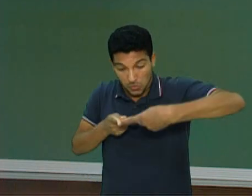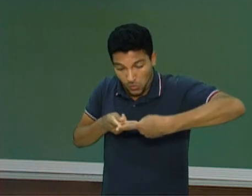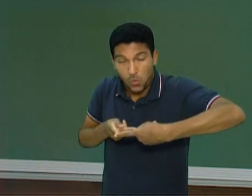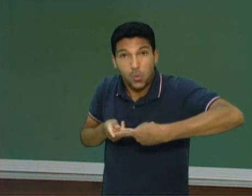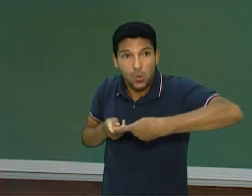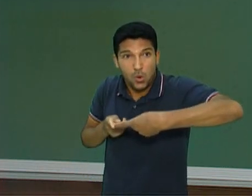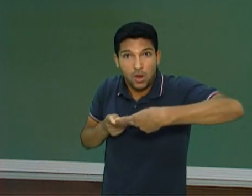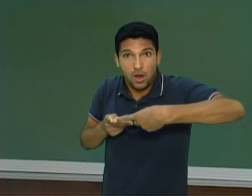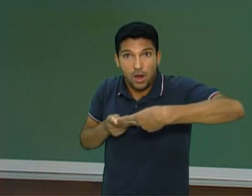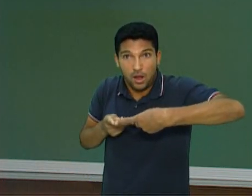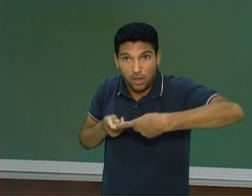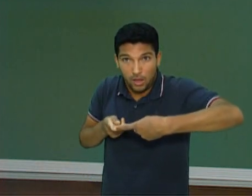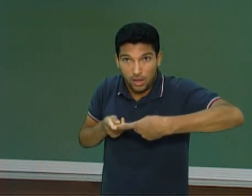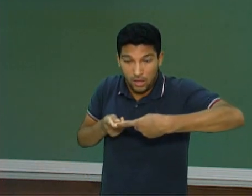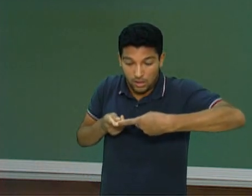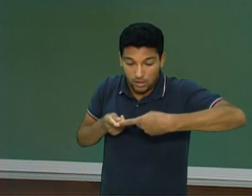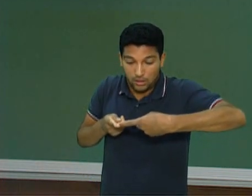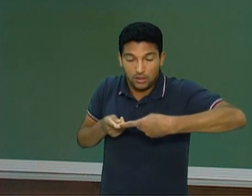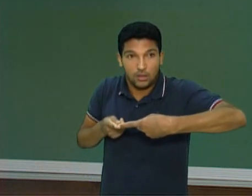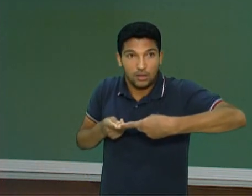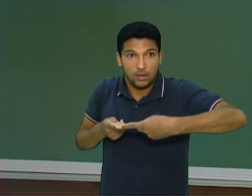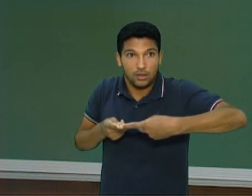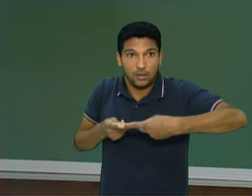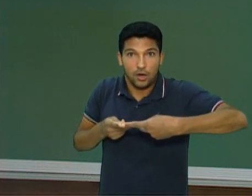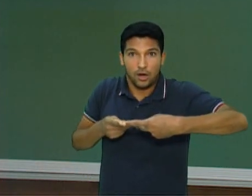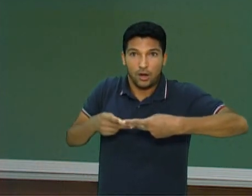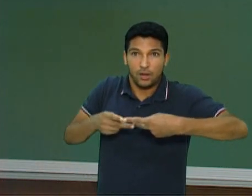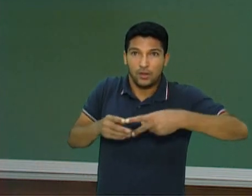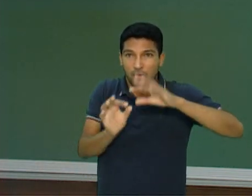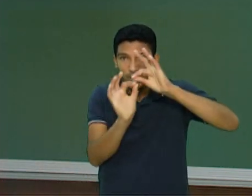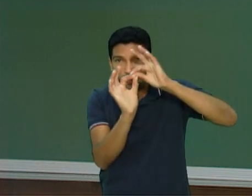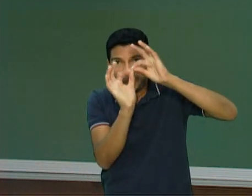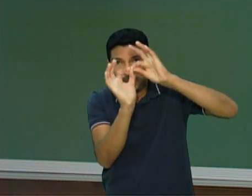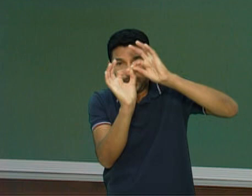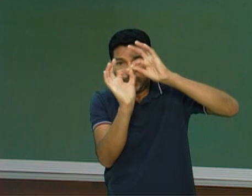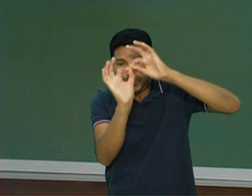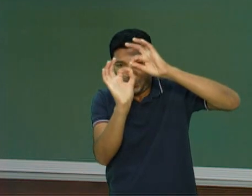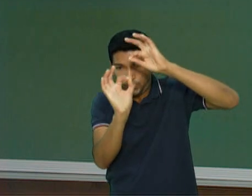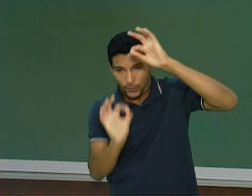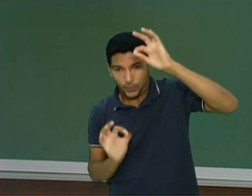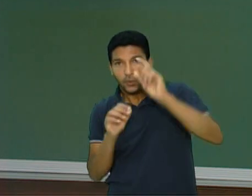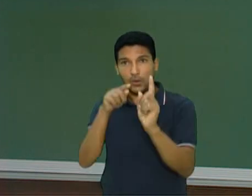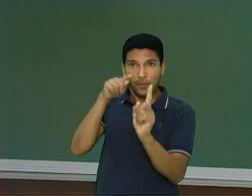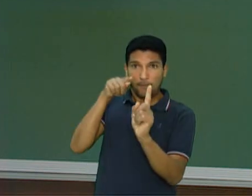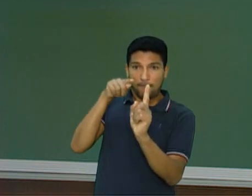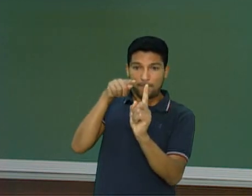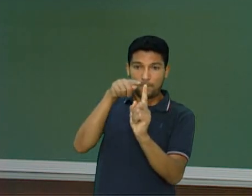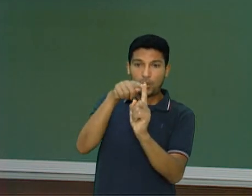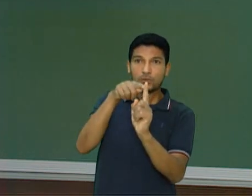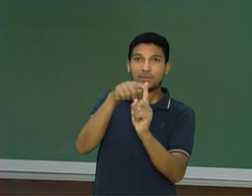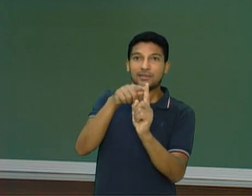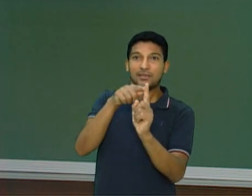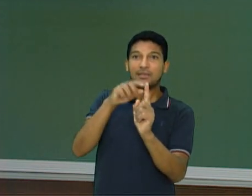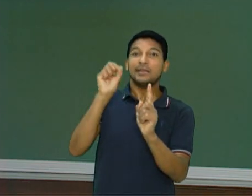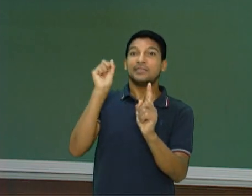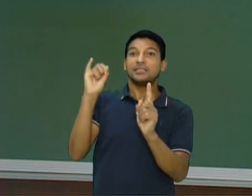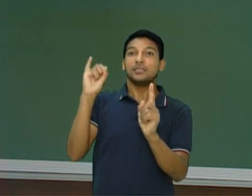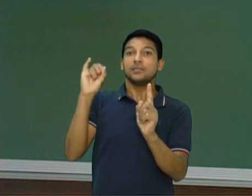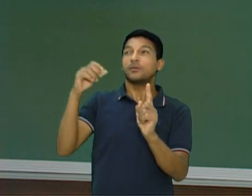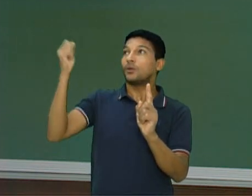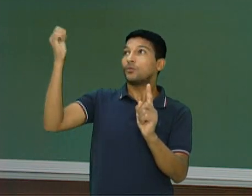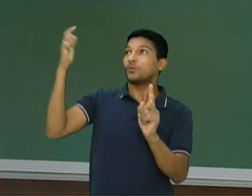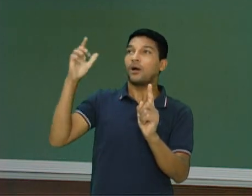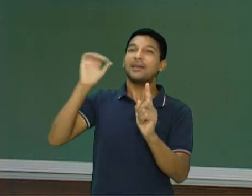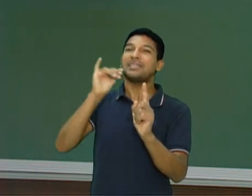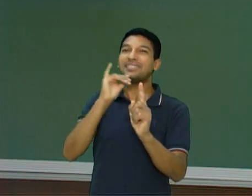o Sol a pino, né, essa linha que passa pelo ponto e pela sua sombra já não vai formar 90 graus mais,